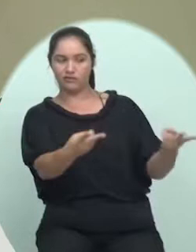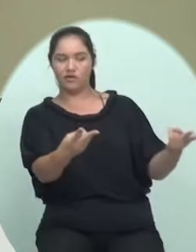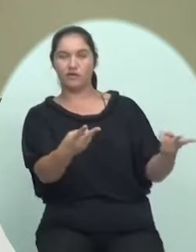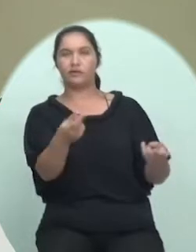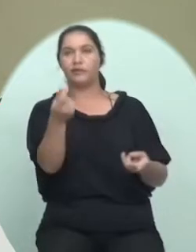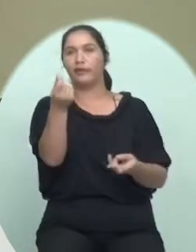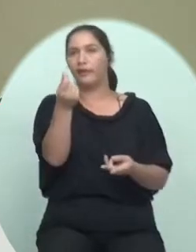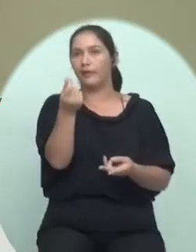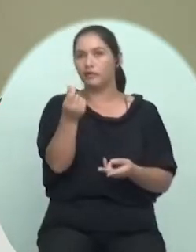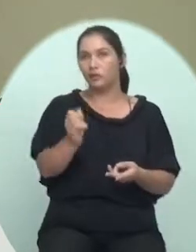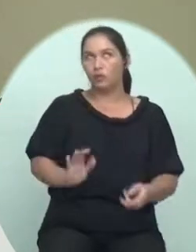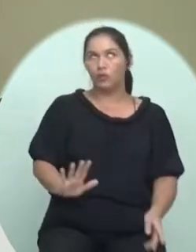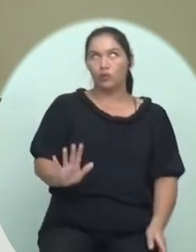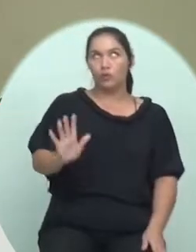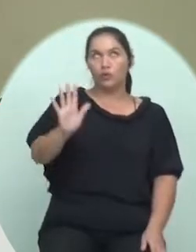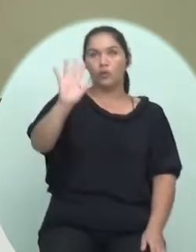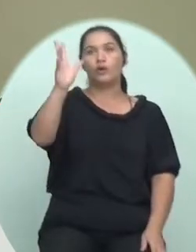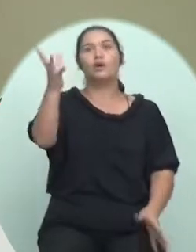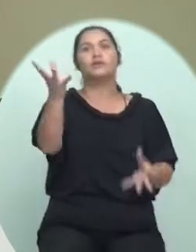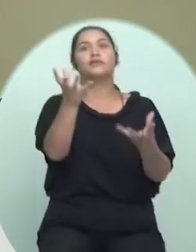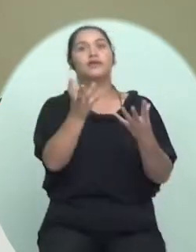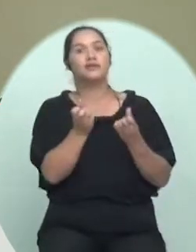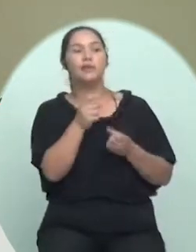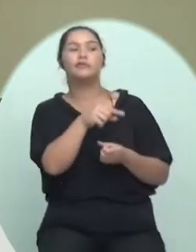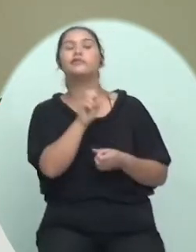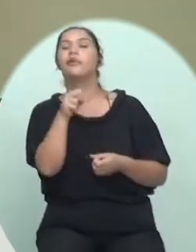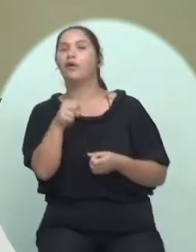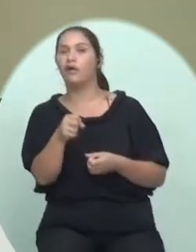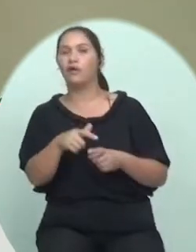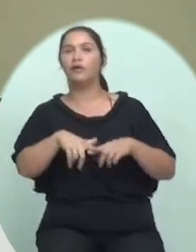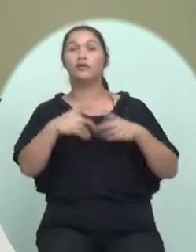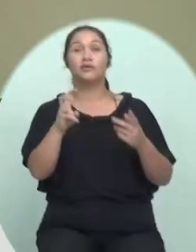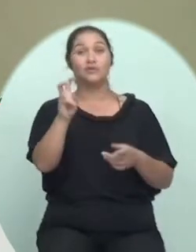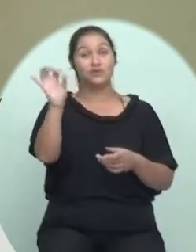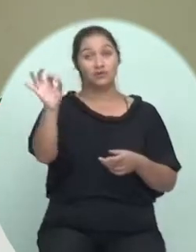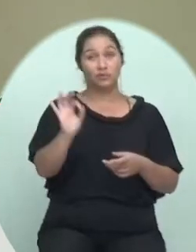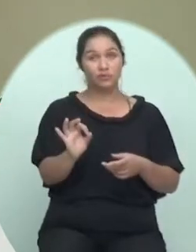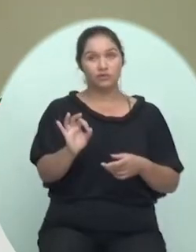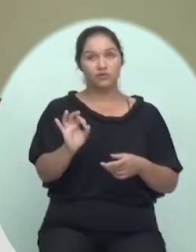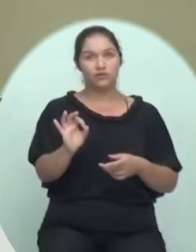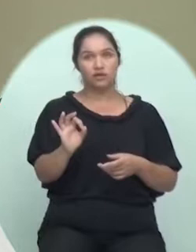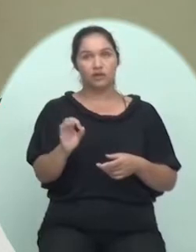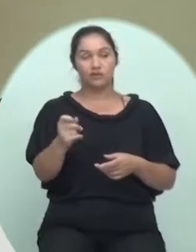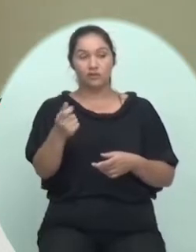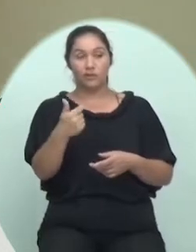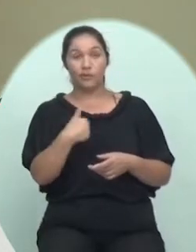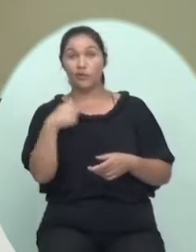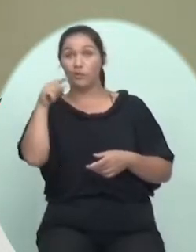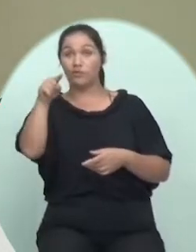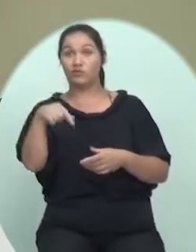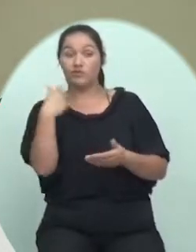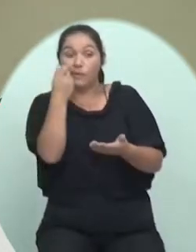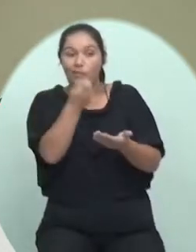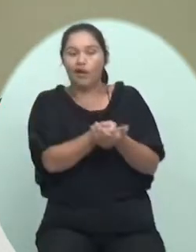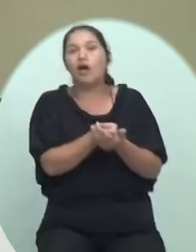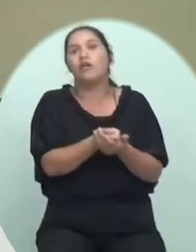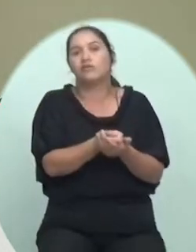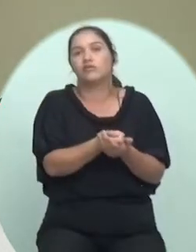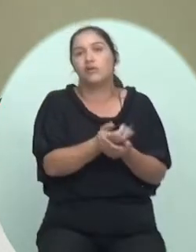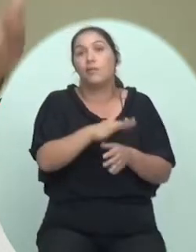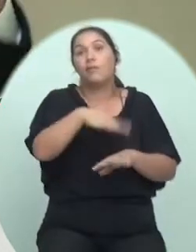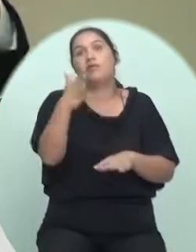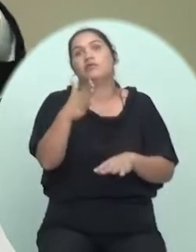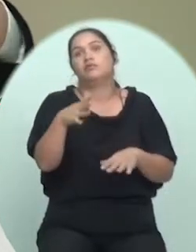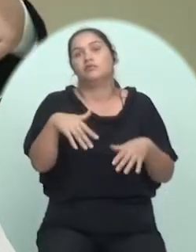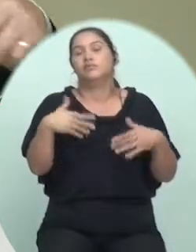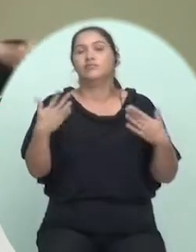milionários que rodam nisso. Então, esse dinheiro, sai esse 5% que sai a mais do bolso das pessoas, da comunidade, ou seja,